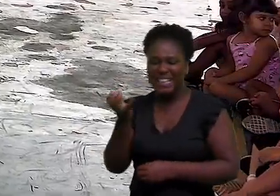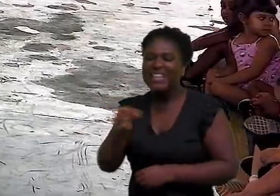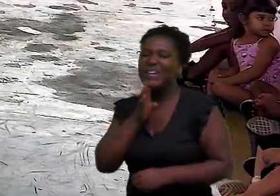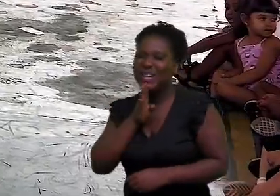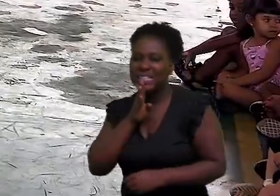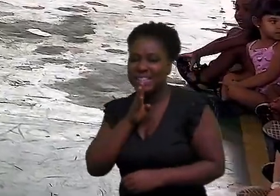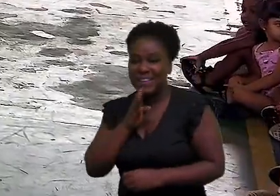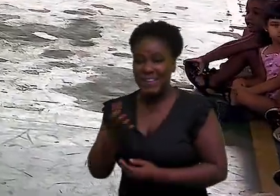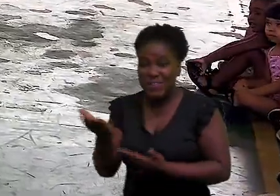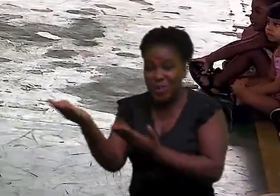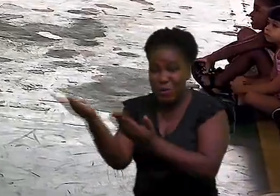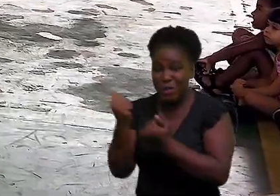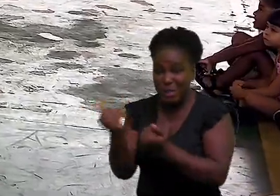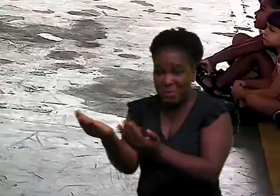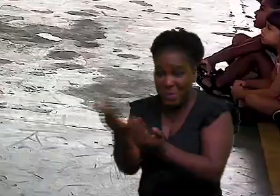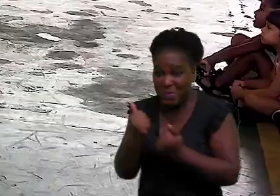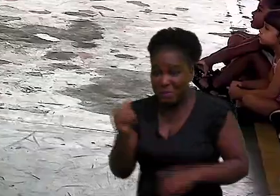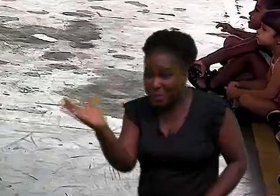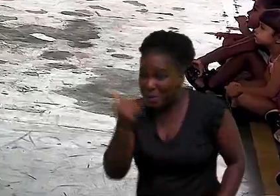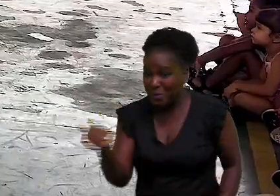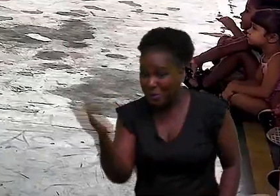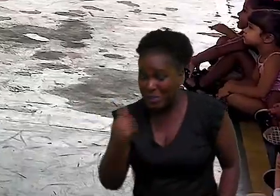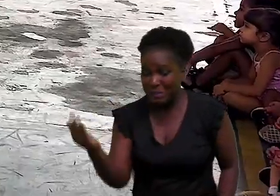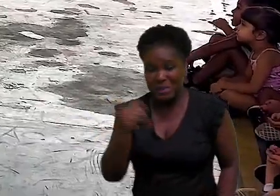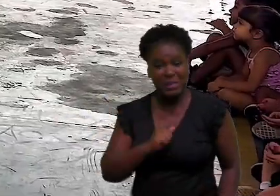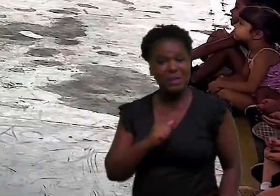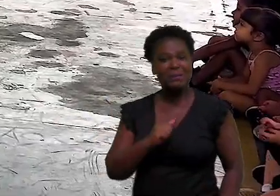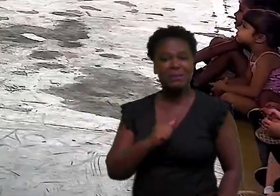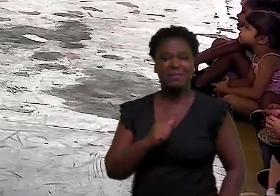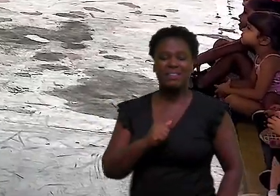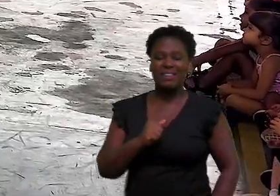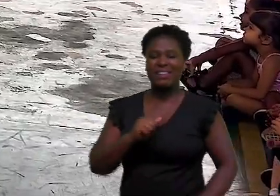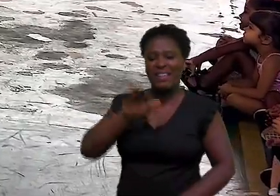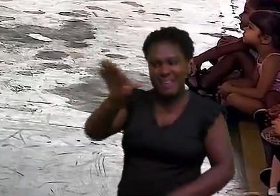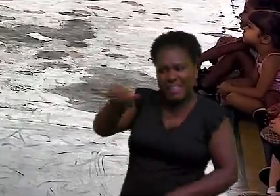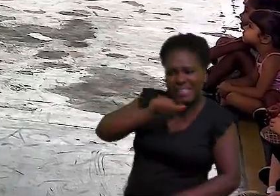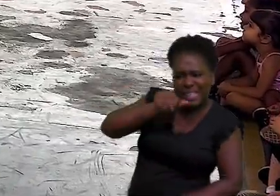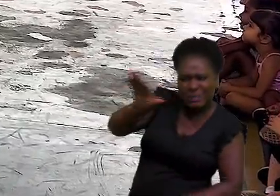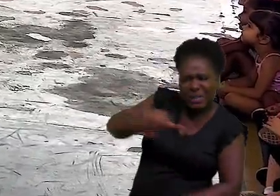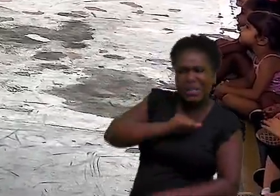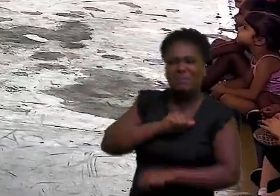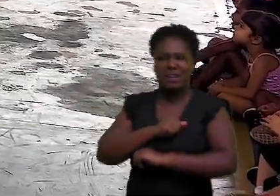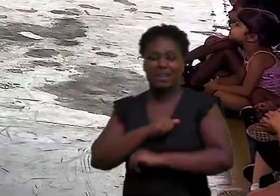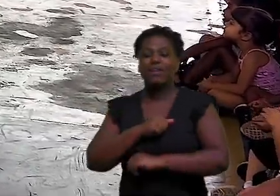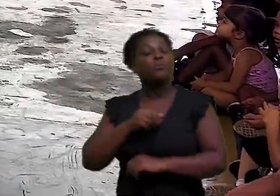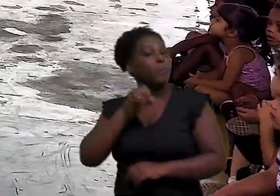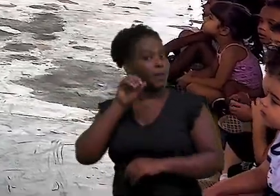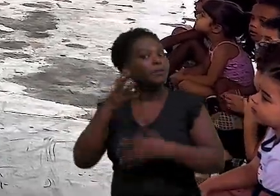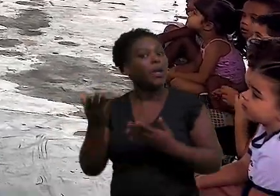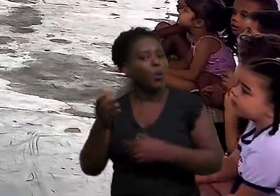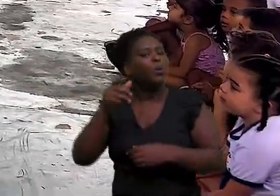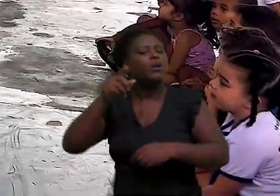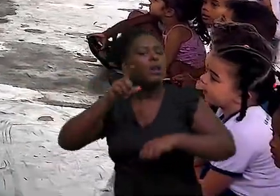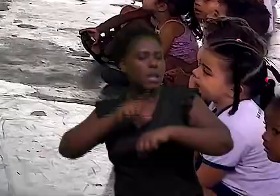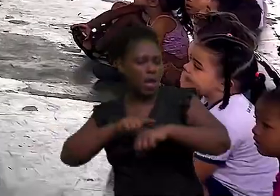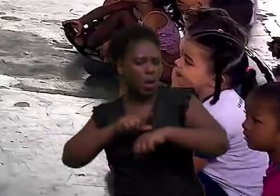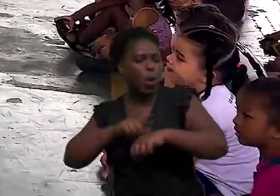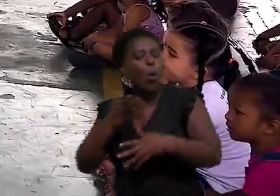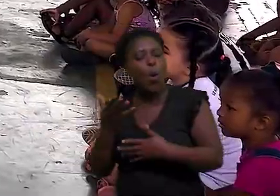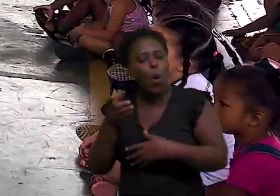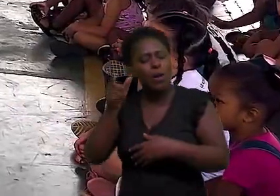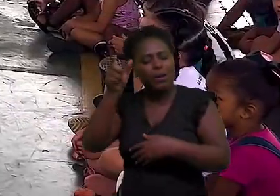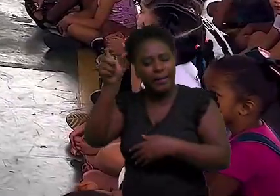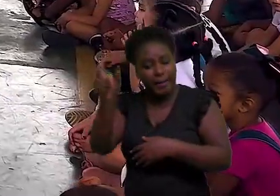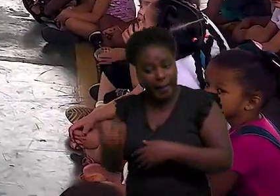o PG para ele vir? Vamos chamar? Quando ele chegar, eu sei que cada criança